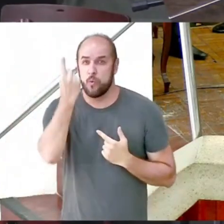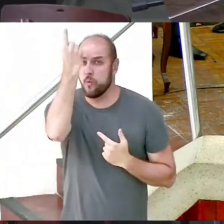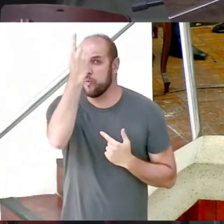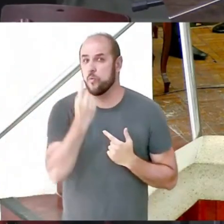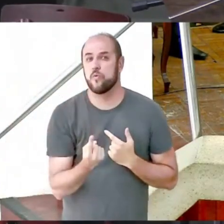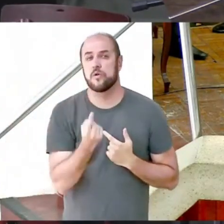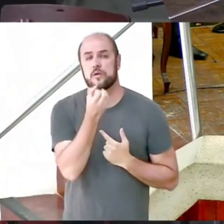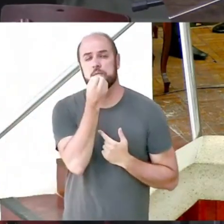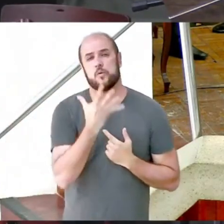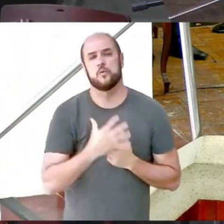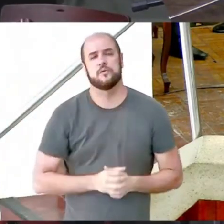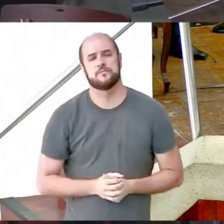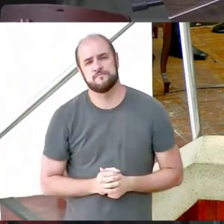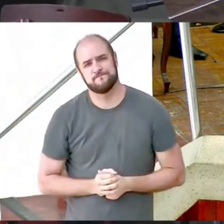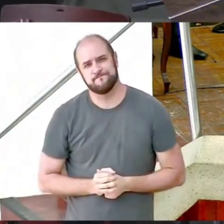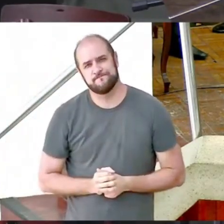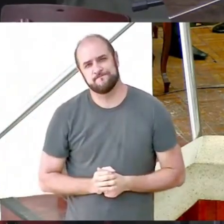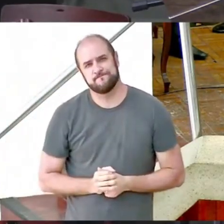que é boa.